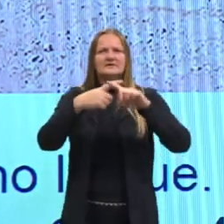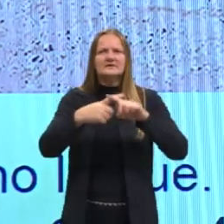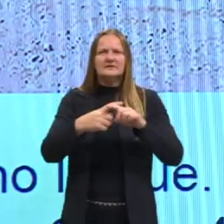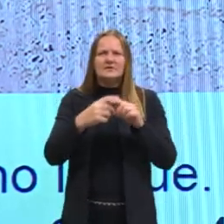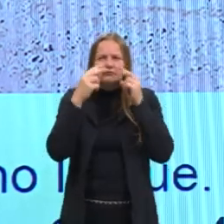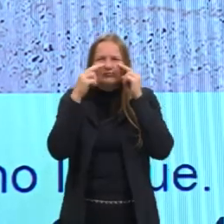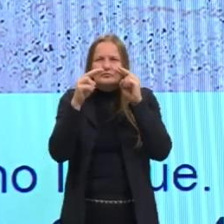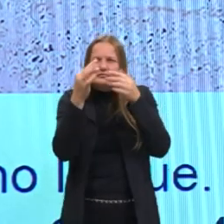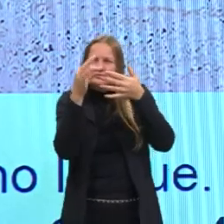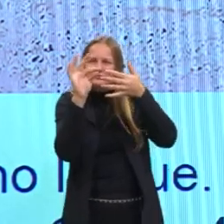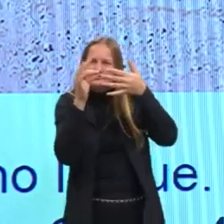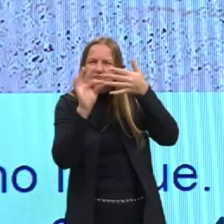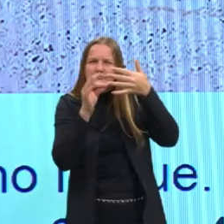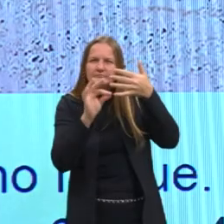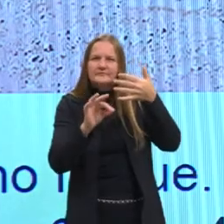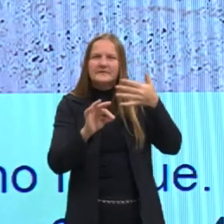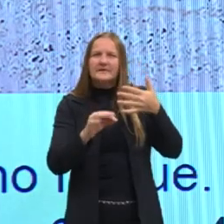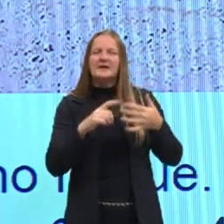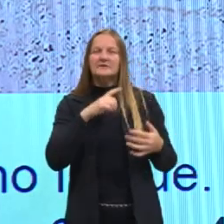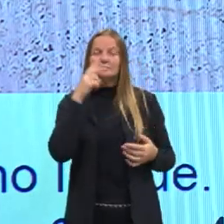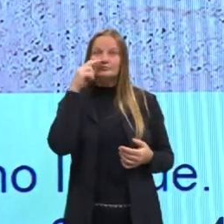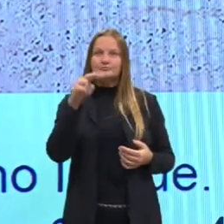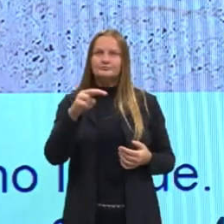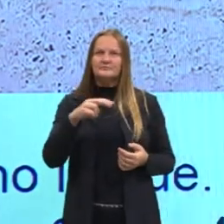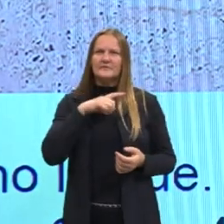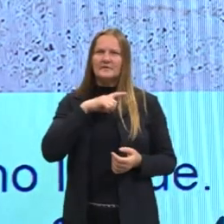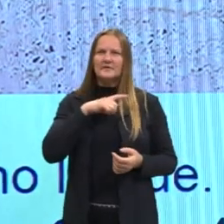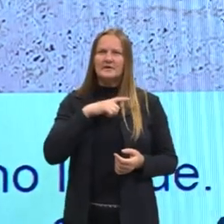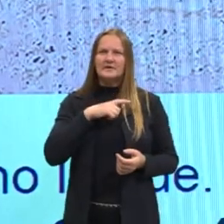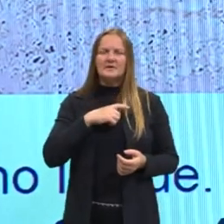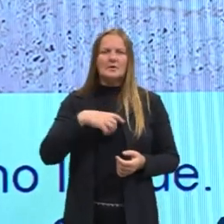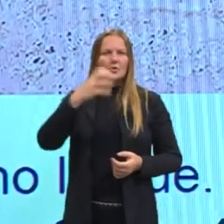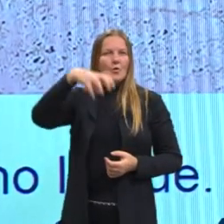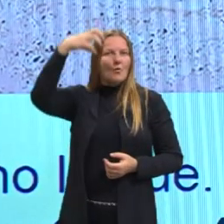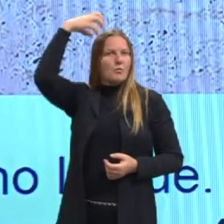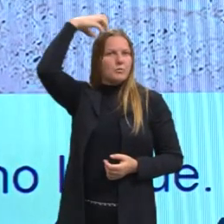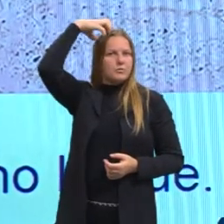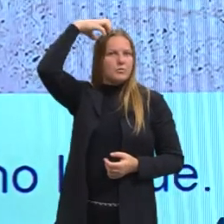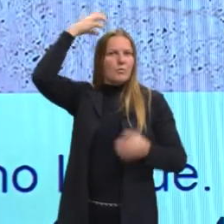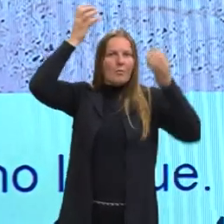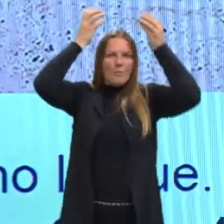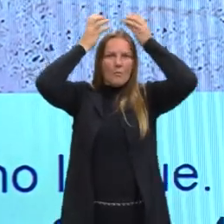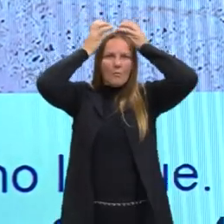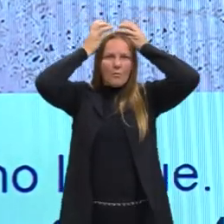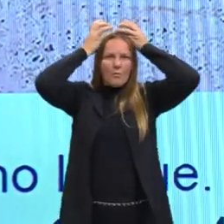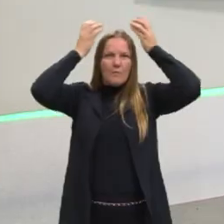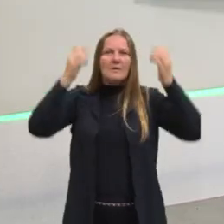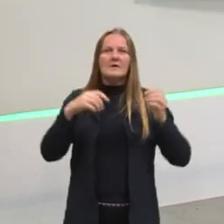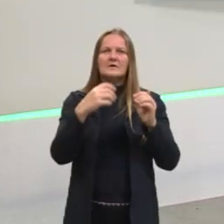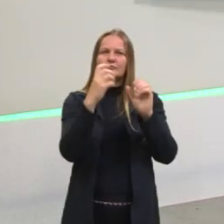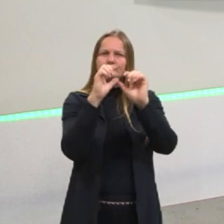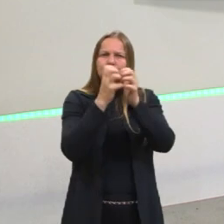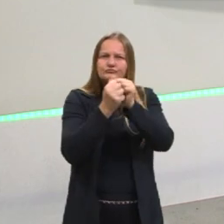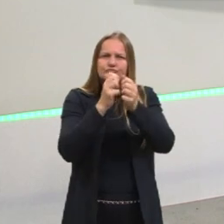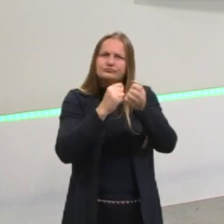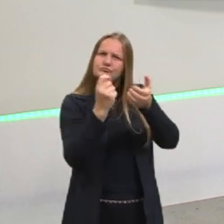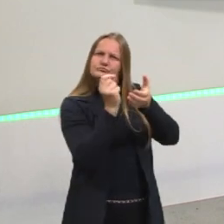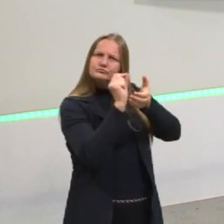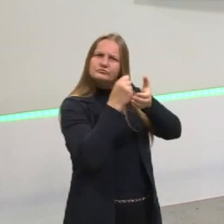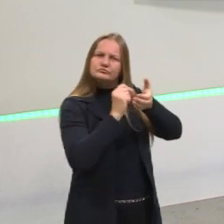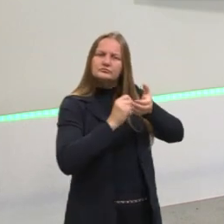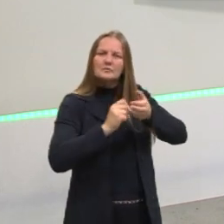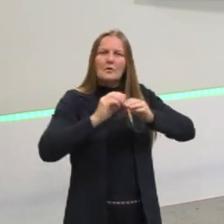conseguiu enxergar detalhadamente mas nós temos a presença do rei de marcada na imagem é e sob